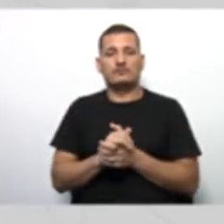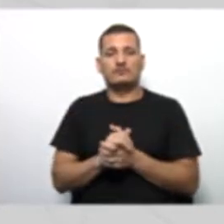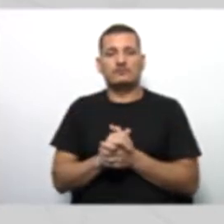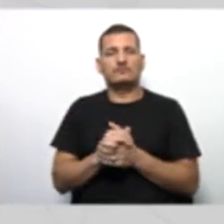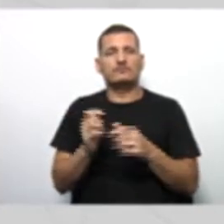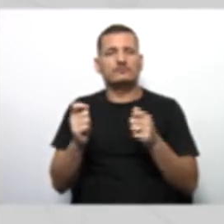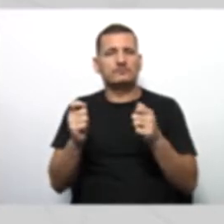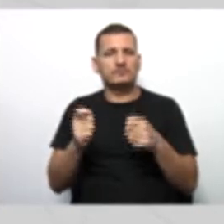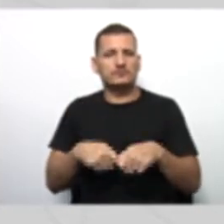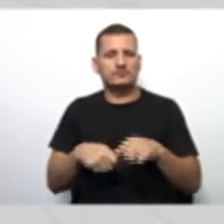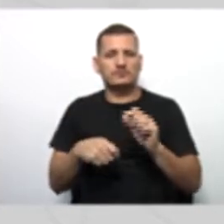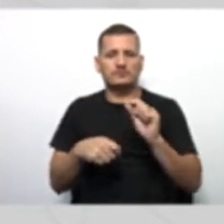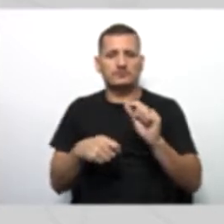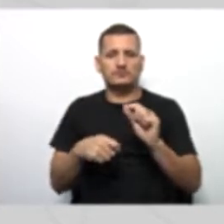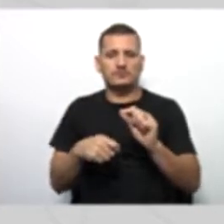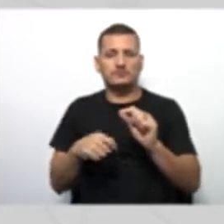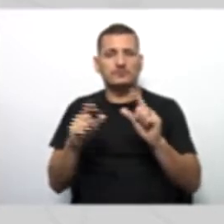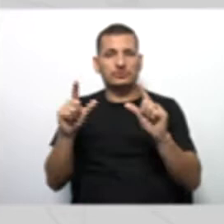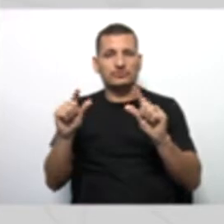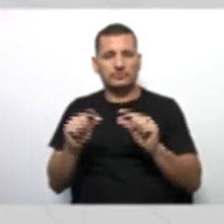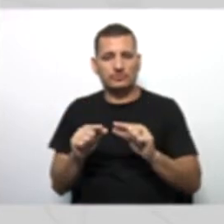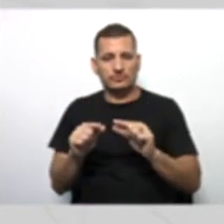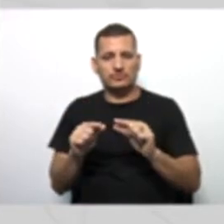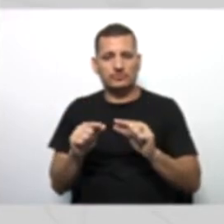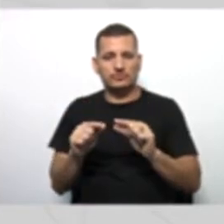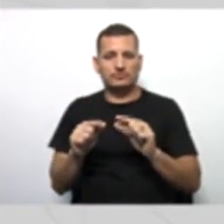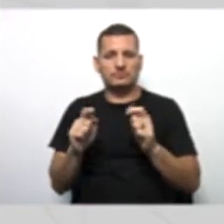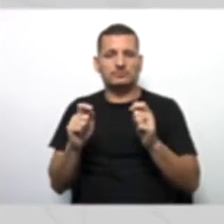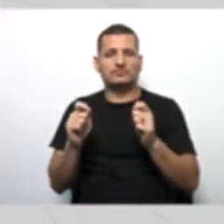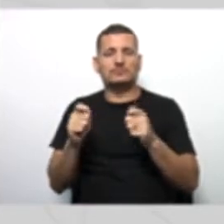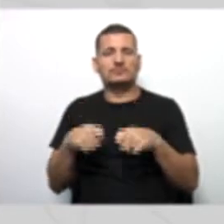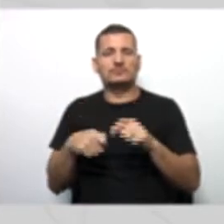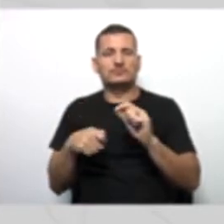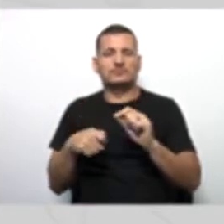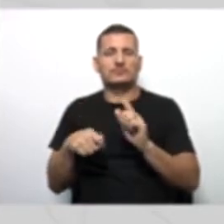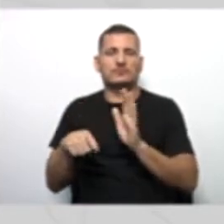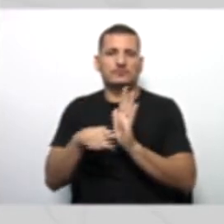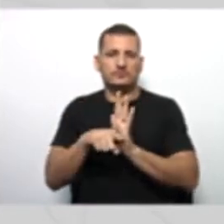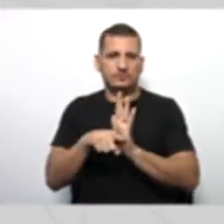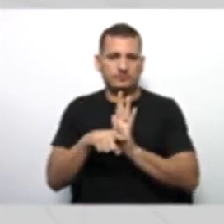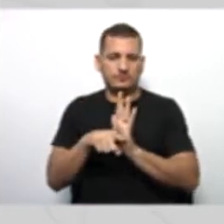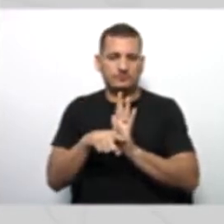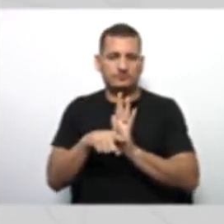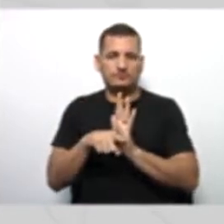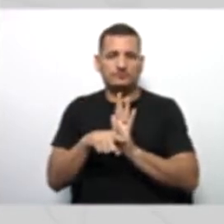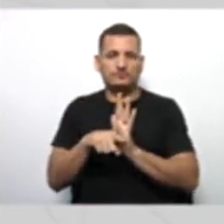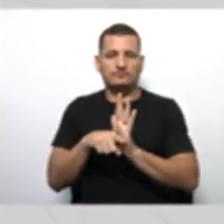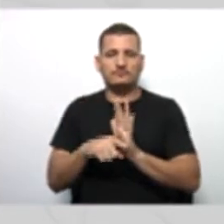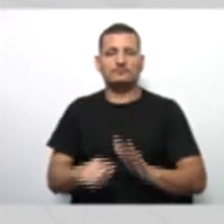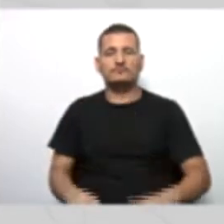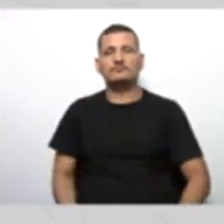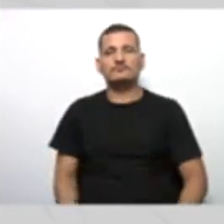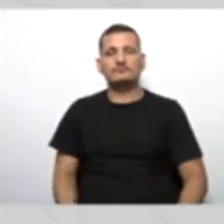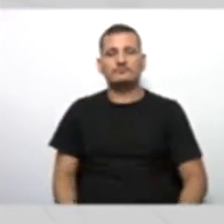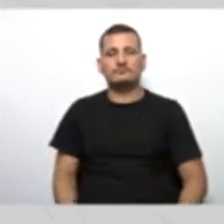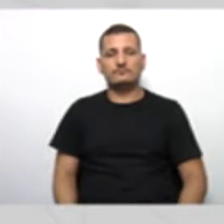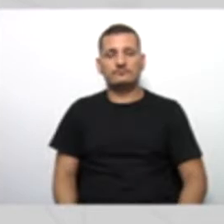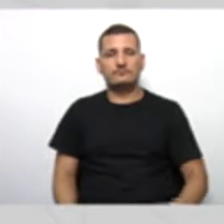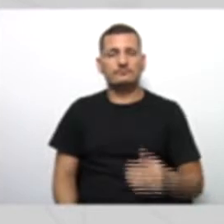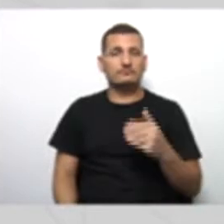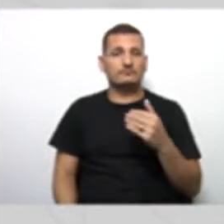eventos positivos e diminuir a probabilidade e o impacto dos eventos adversos ao projeto. Ou